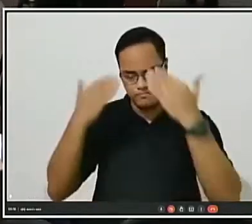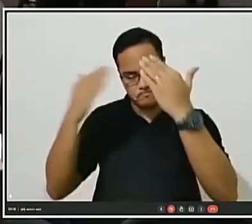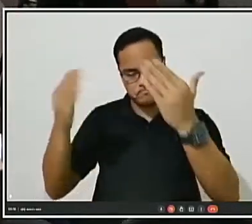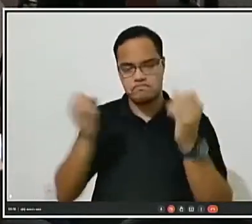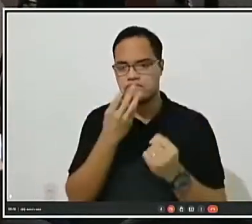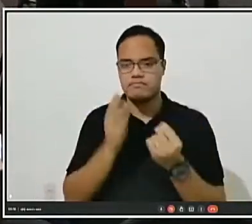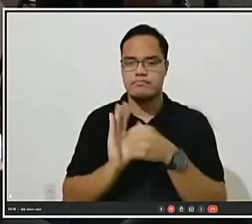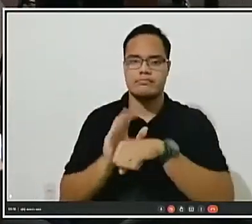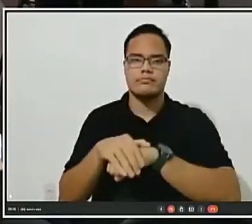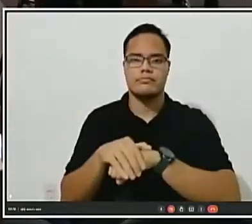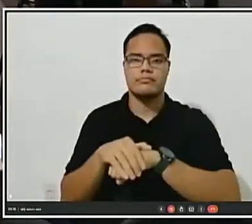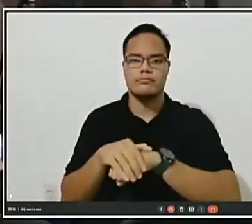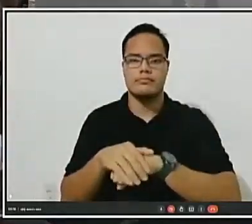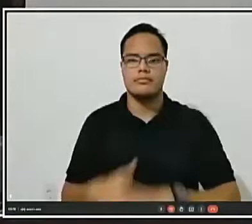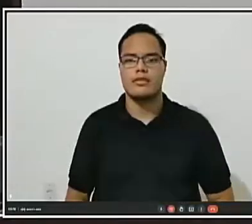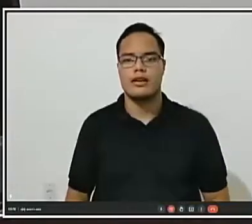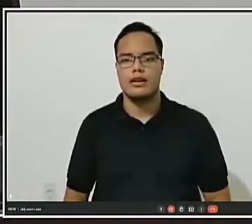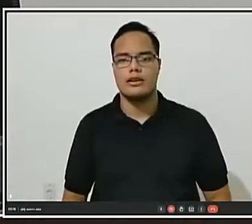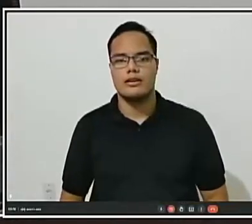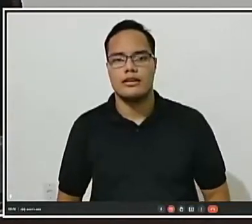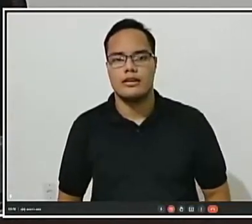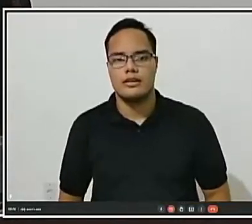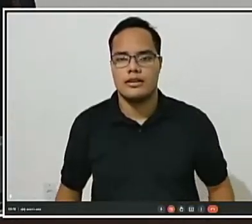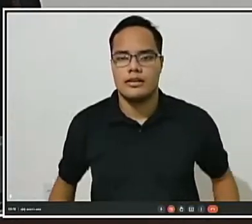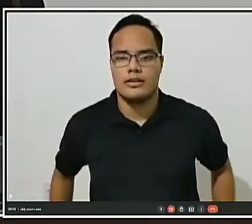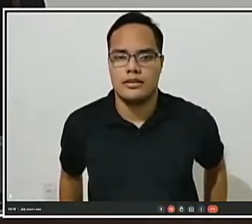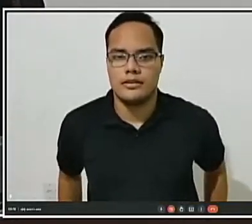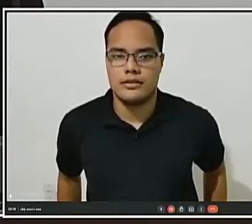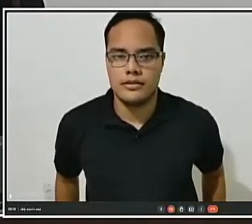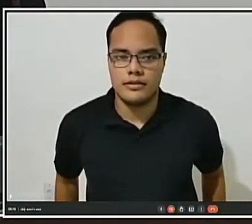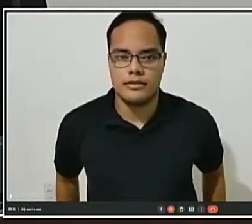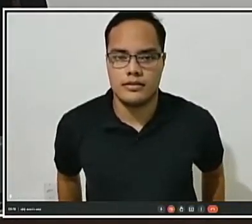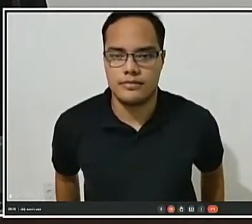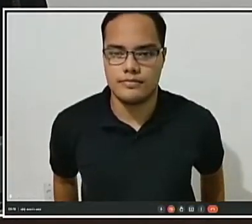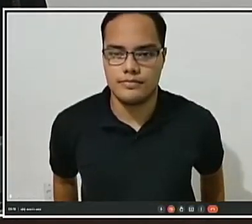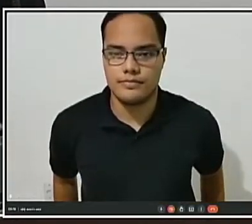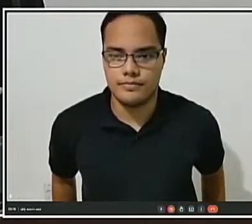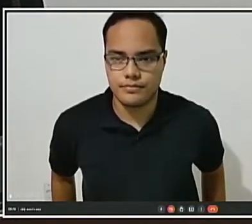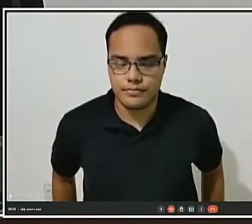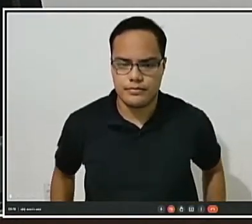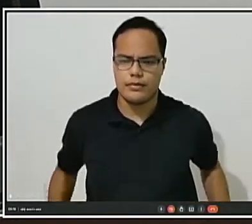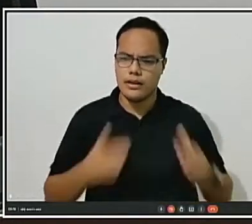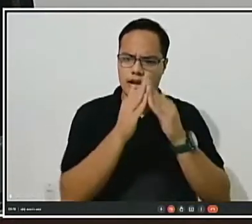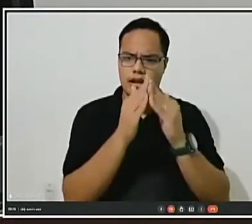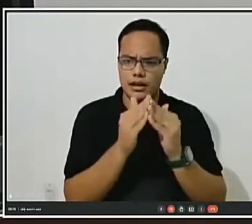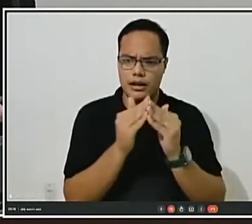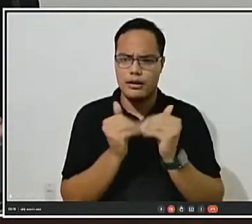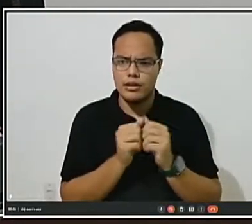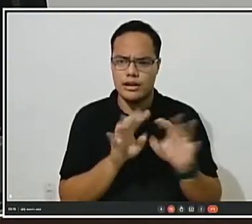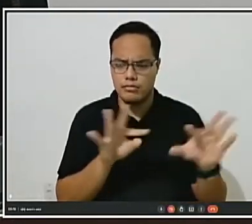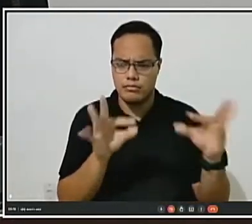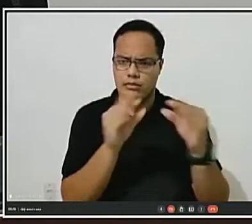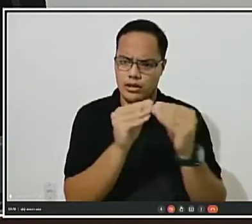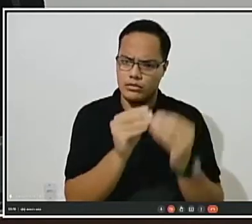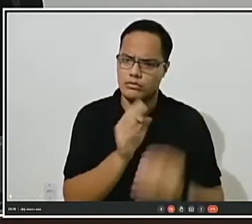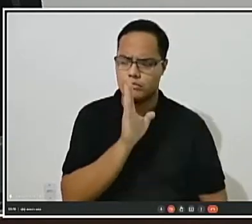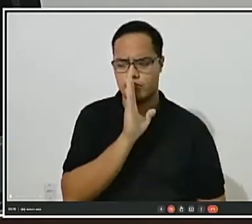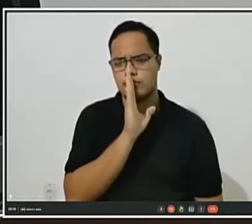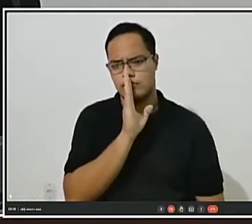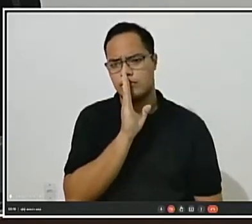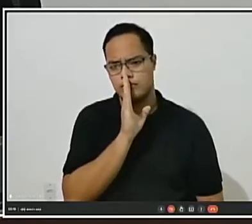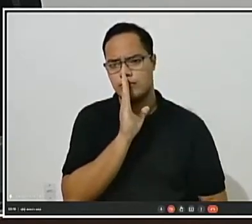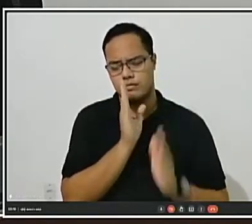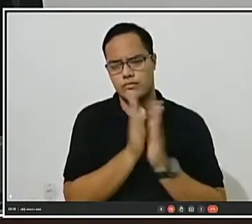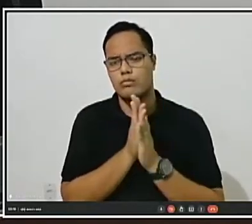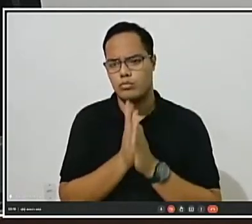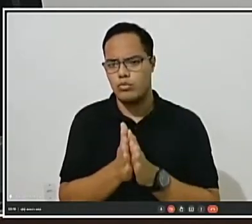Eu solicito silêncio ao pessoal que está acompanhando a sessão em loco e deixo livre a palavra